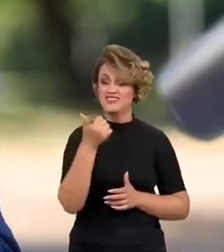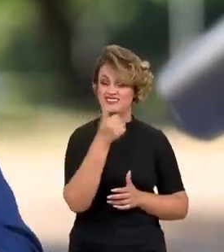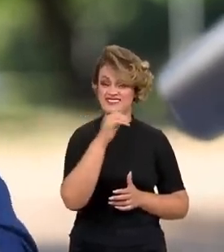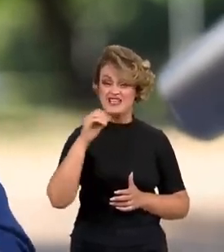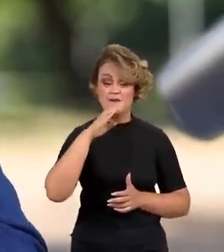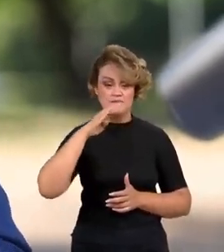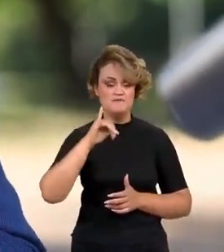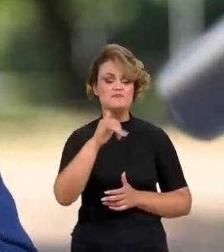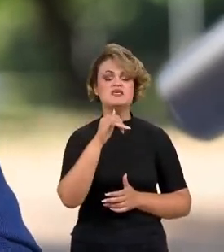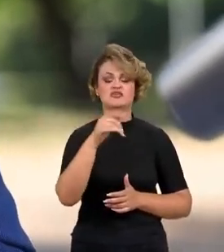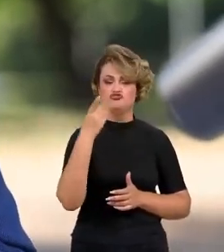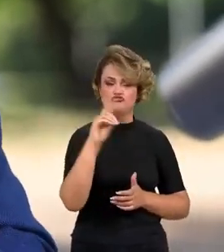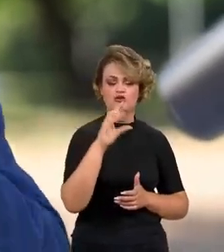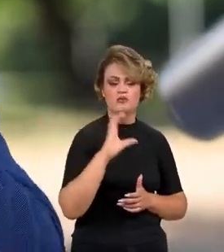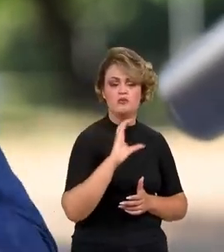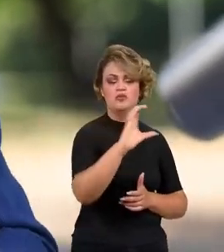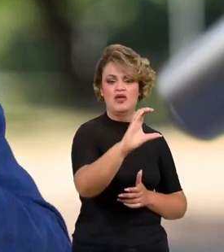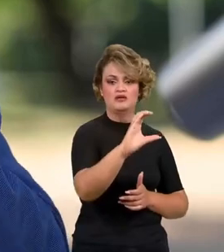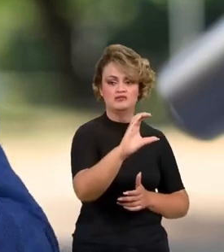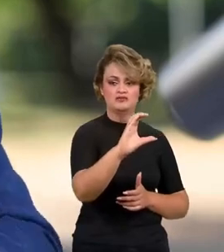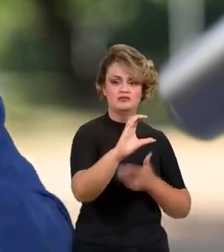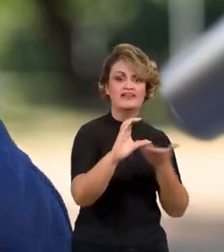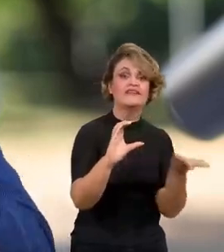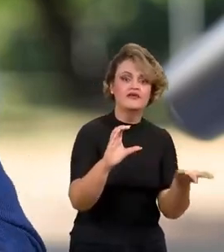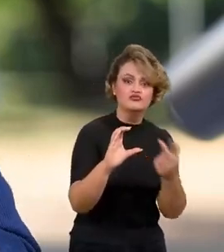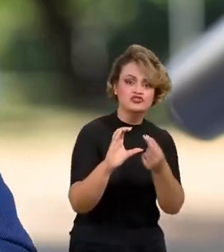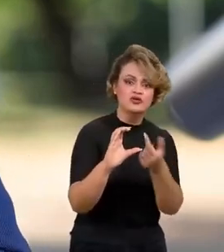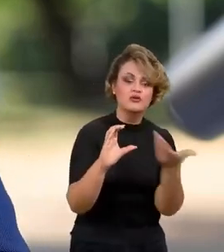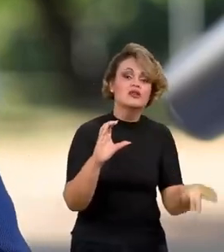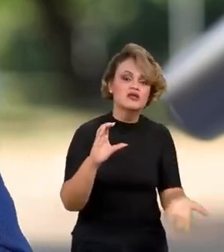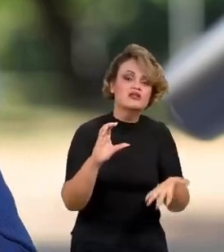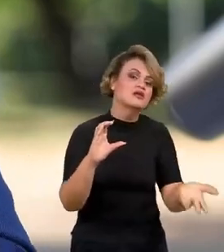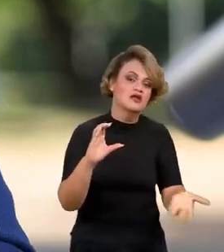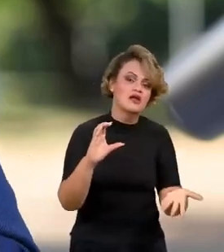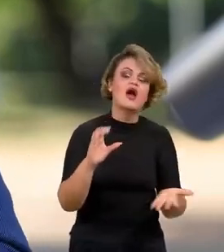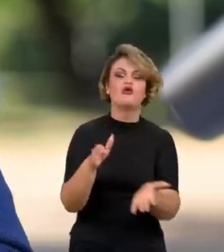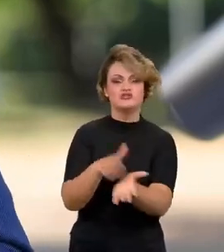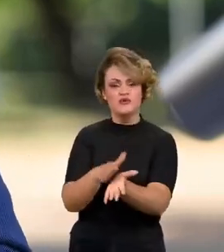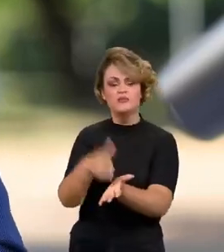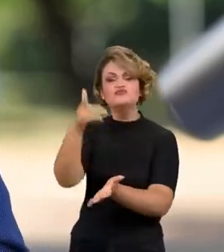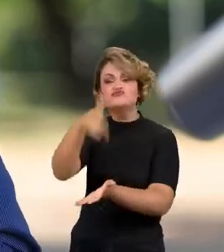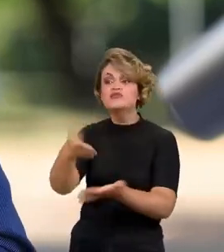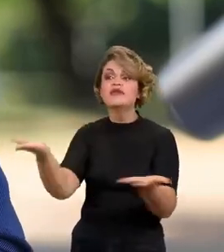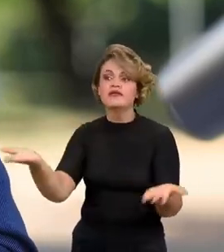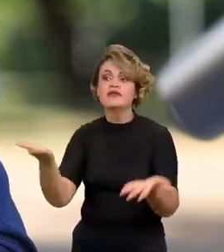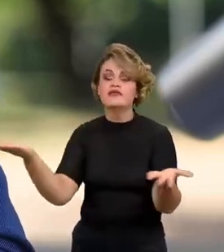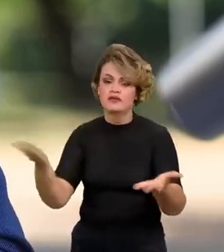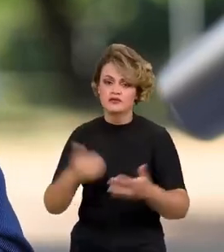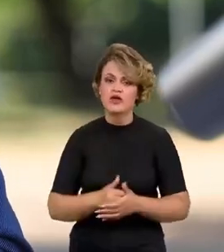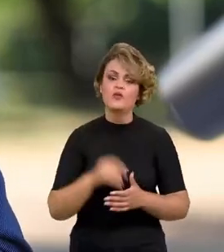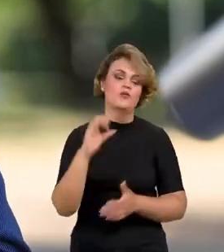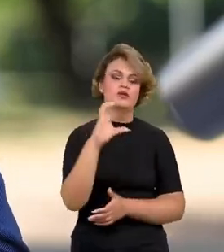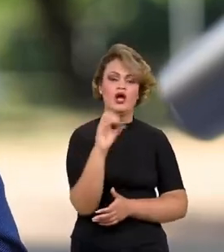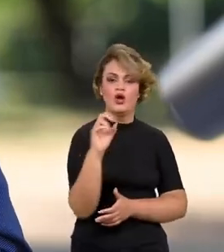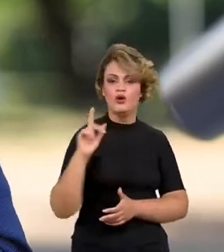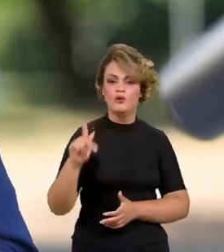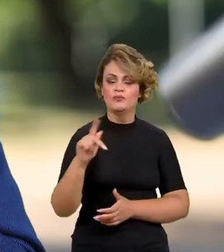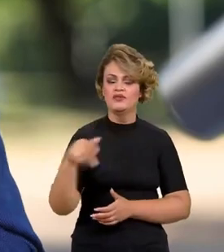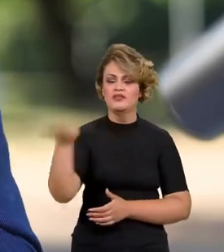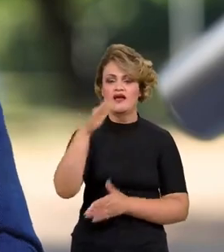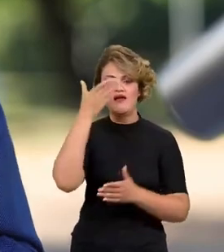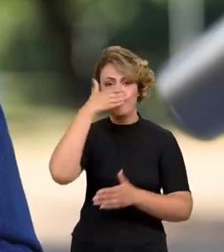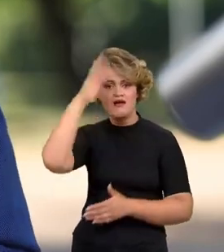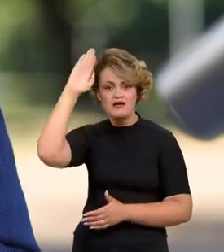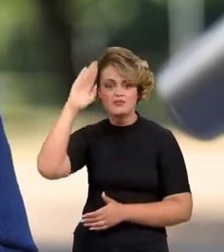do clima e não estão dando e nós agora vamos cobrar outra vez quando tiver cópia nos Emirados Árabes no final do ano